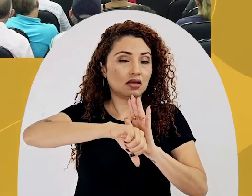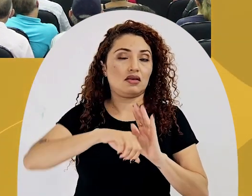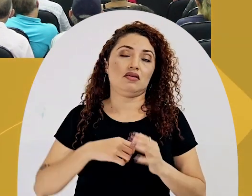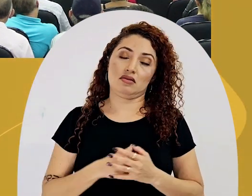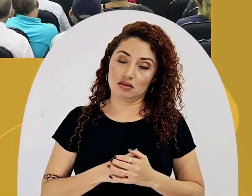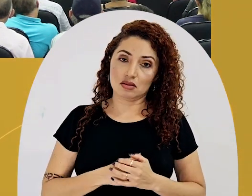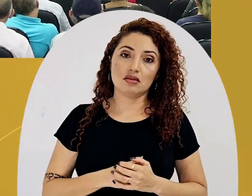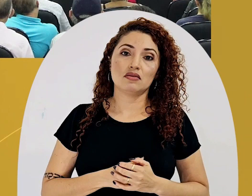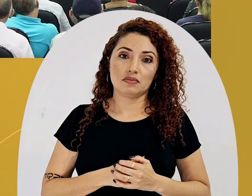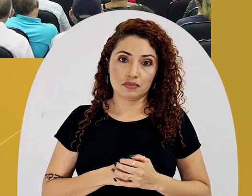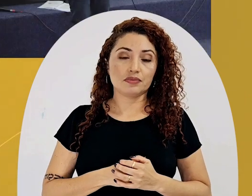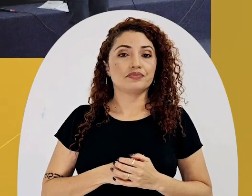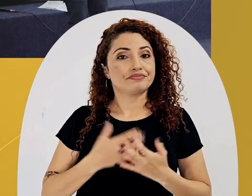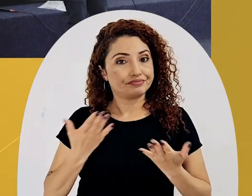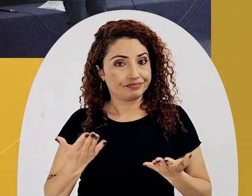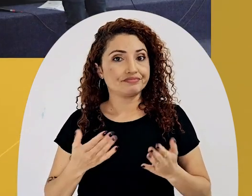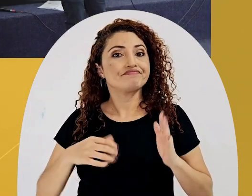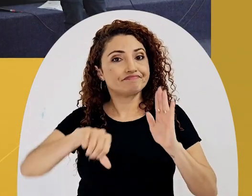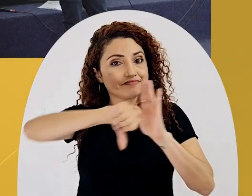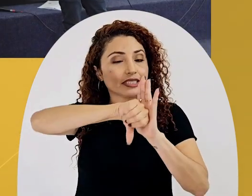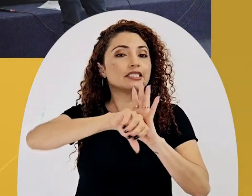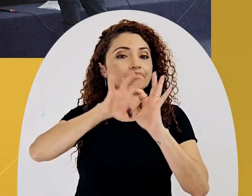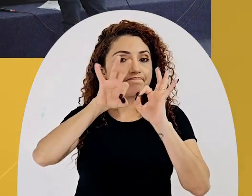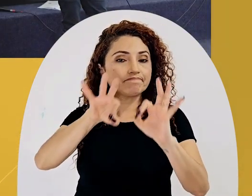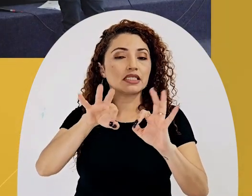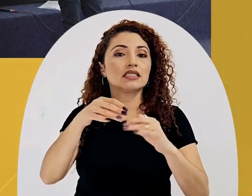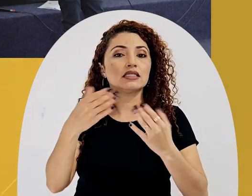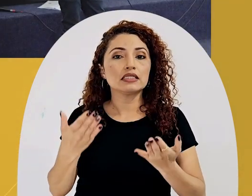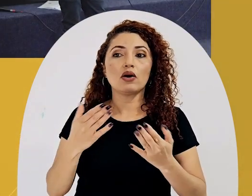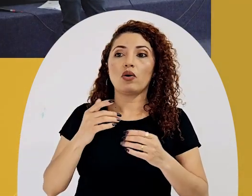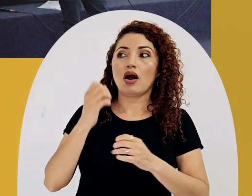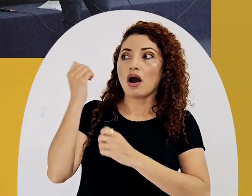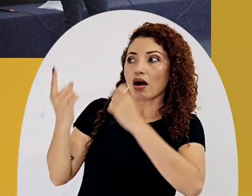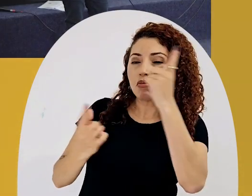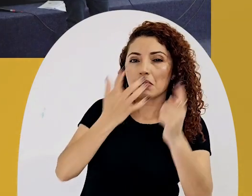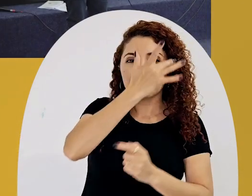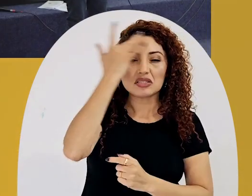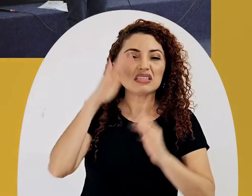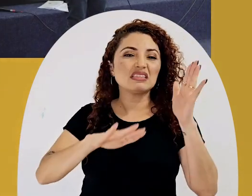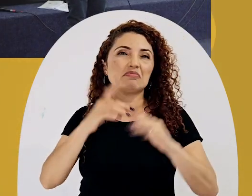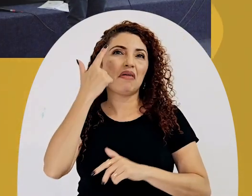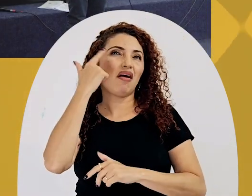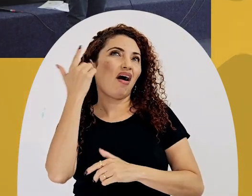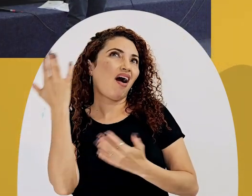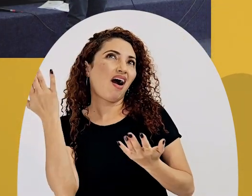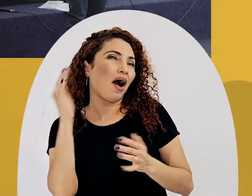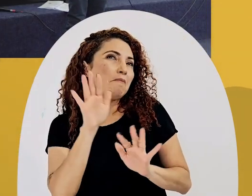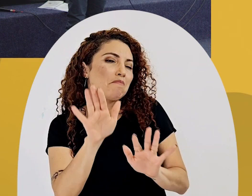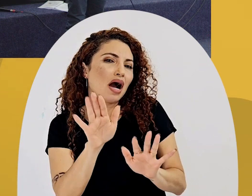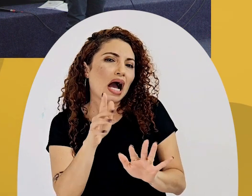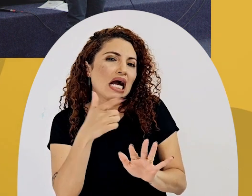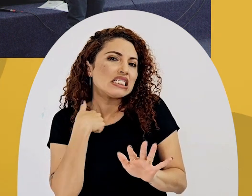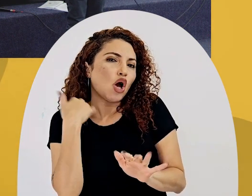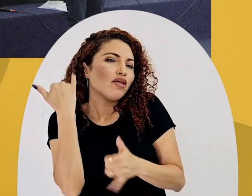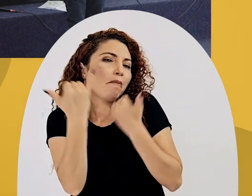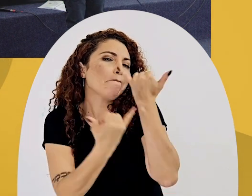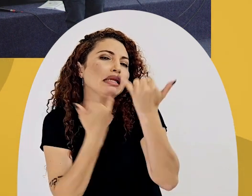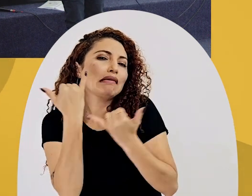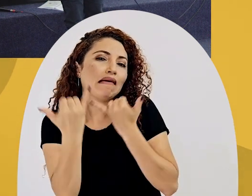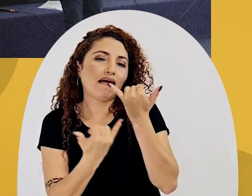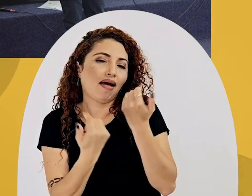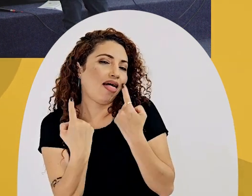sim, né? E algumas pessoas, né, às vezes têm o hábito de: mas eu fiz